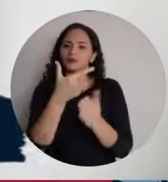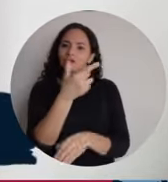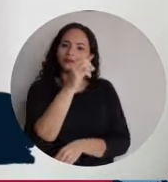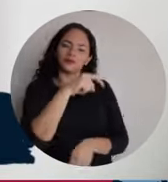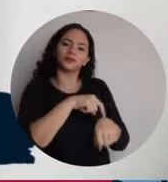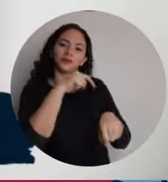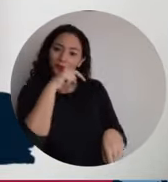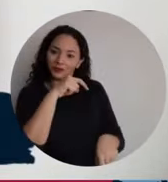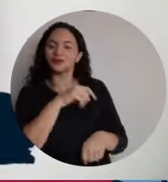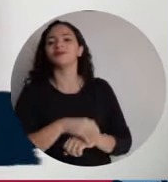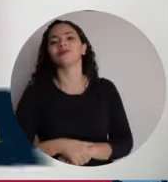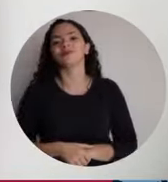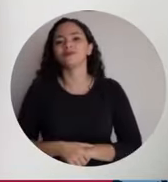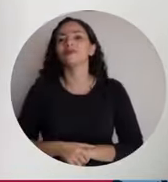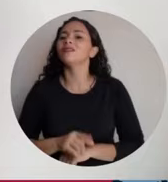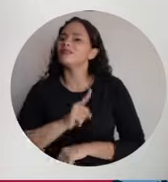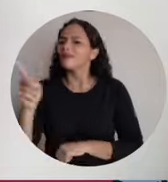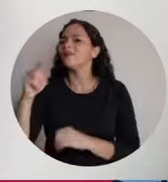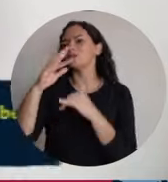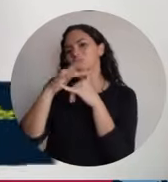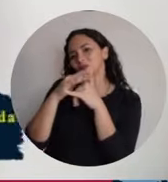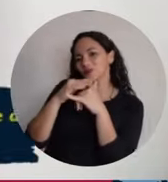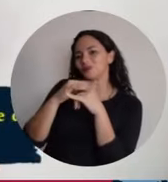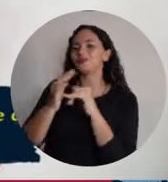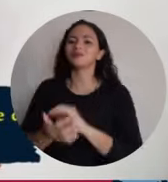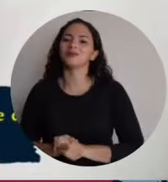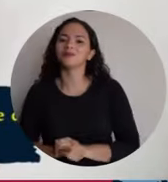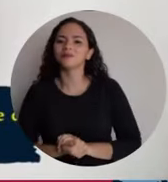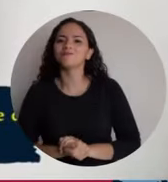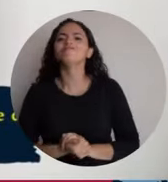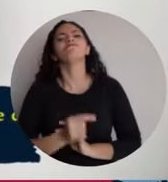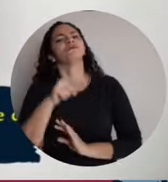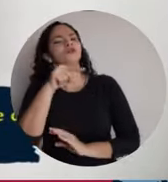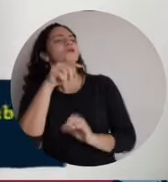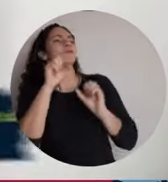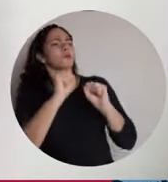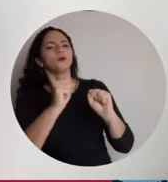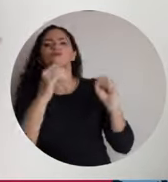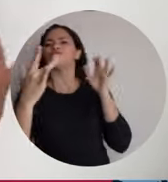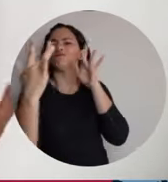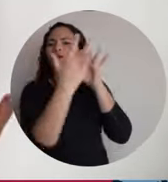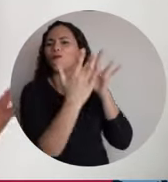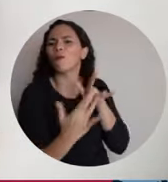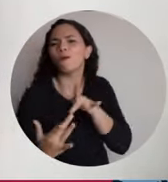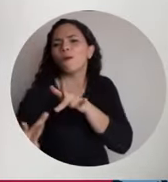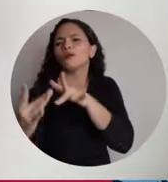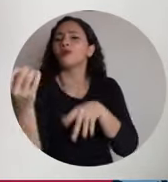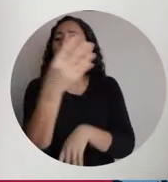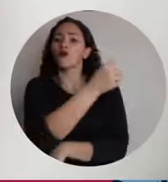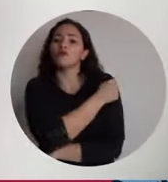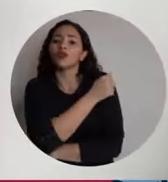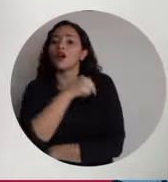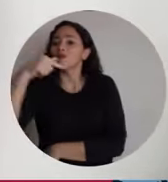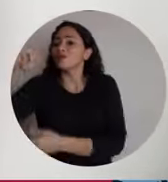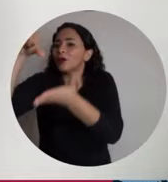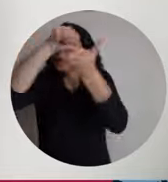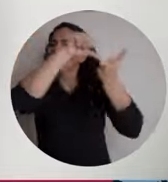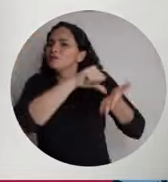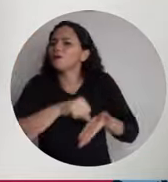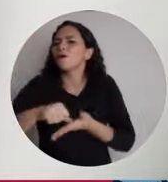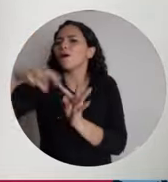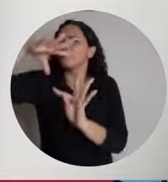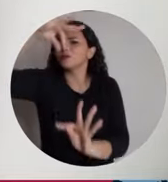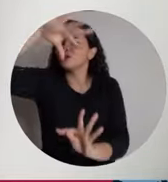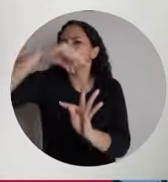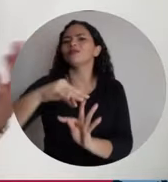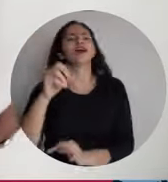noite das 19 às 20 horas, no nosso canal no YouTube. Lá vocês vão poder encontrar os novos alunos dos 7 campus